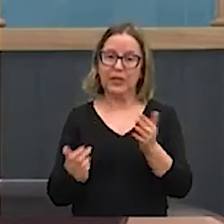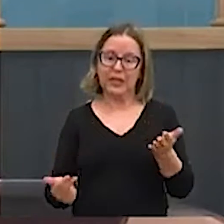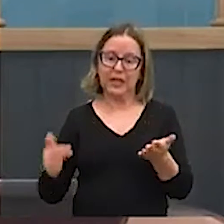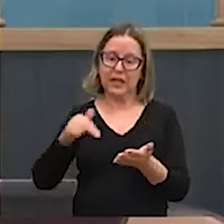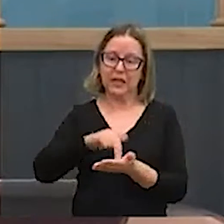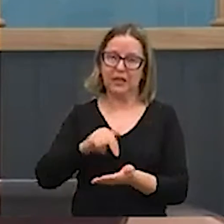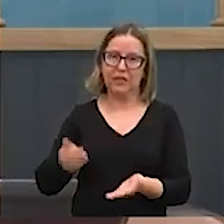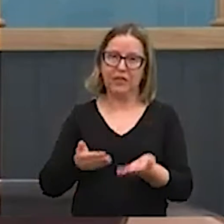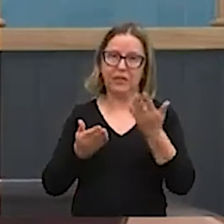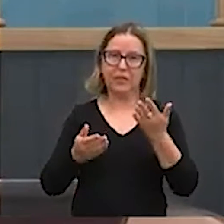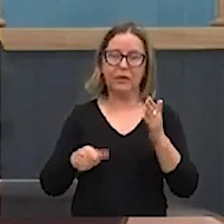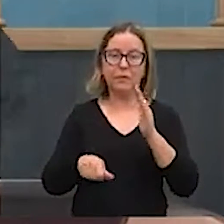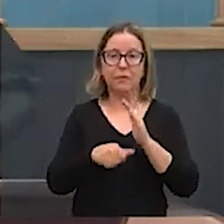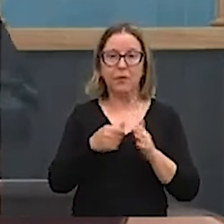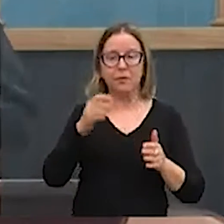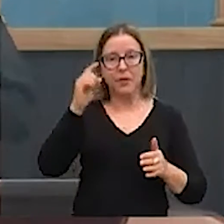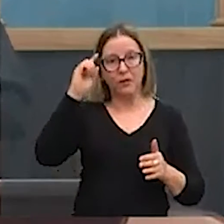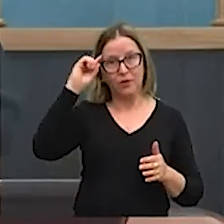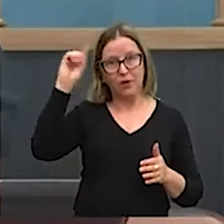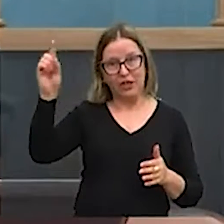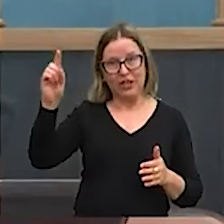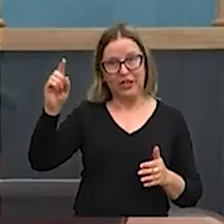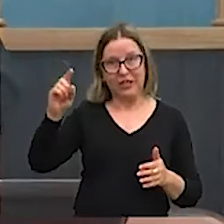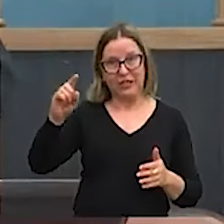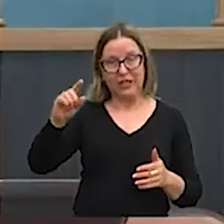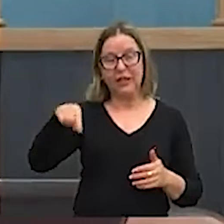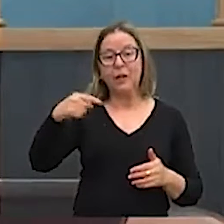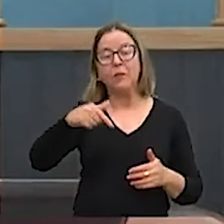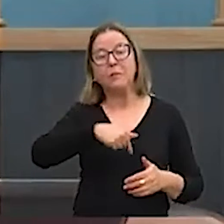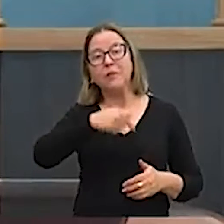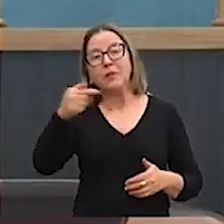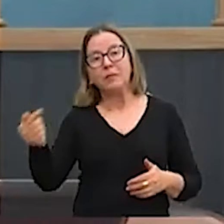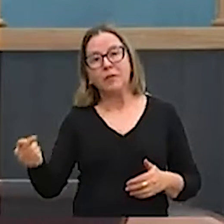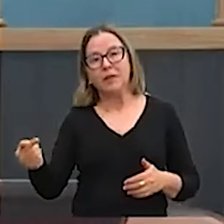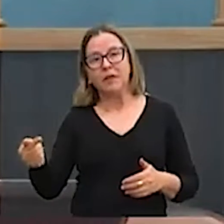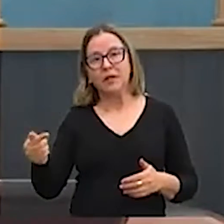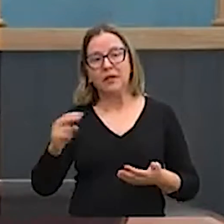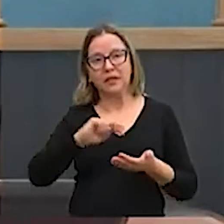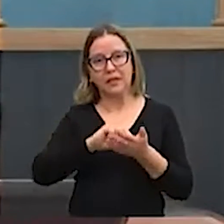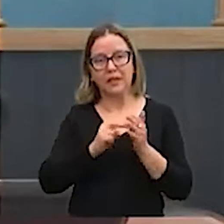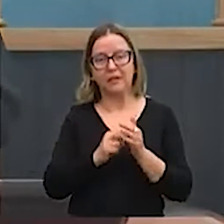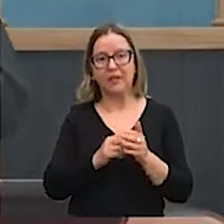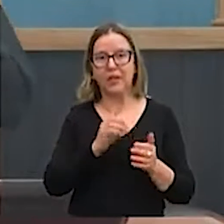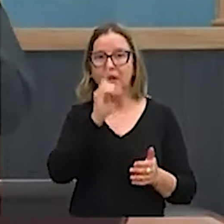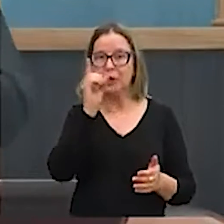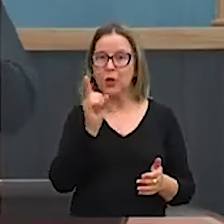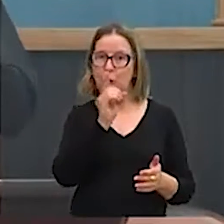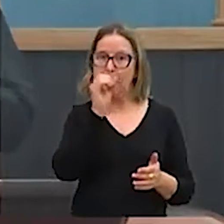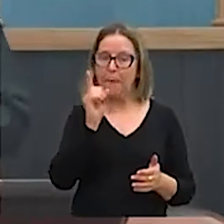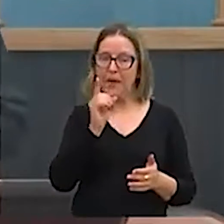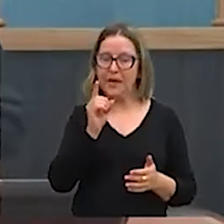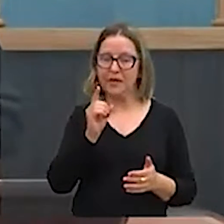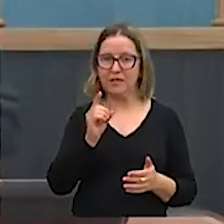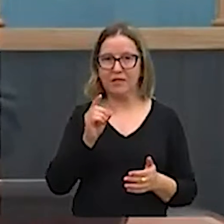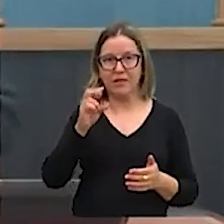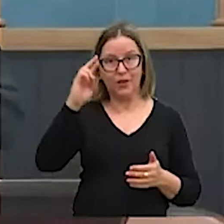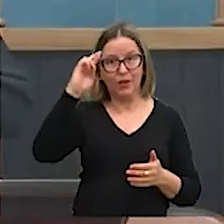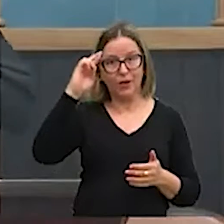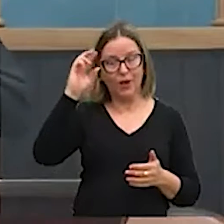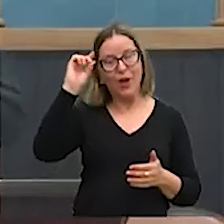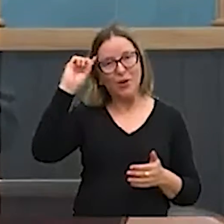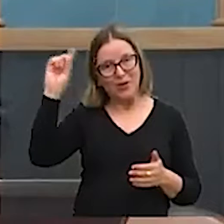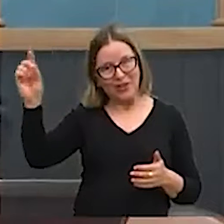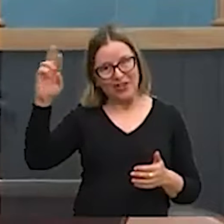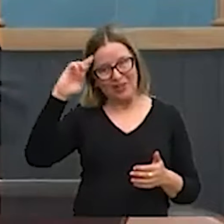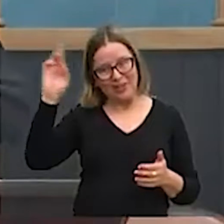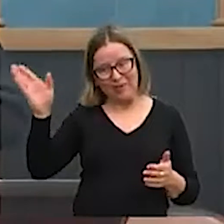dia da semana seguinte, que é o nosso domingo, Dominum, dia do Senhor.